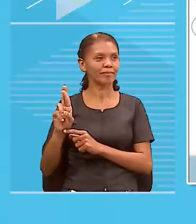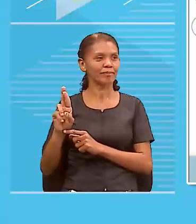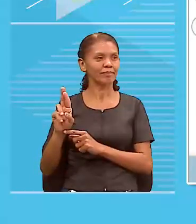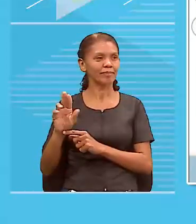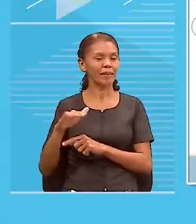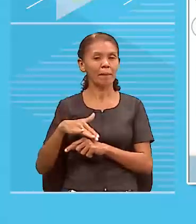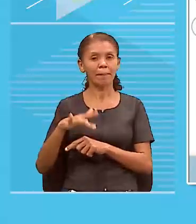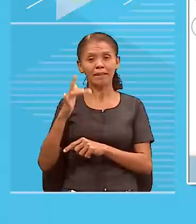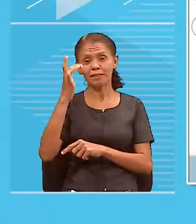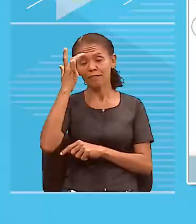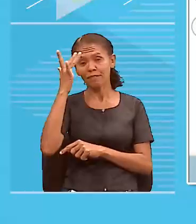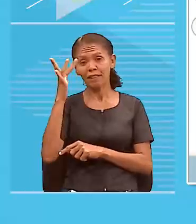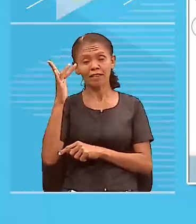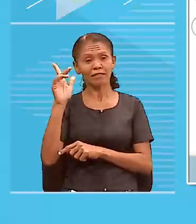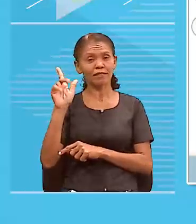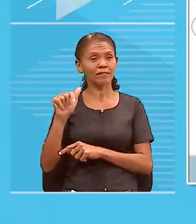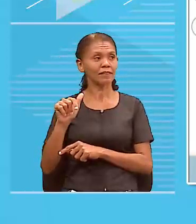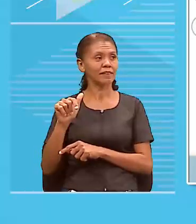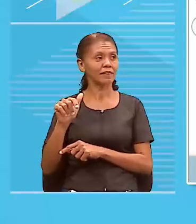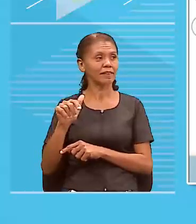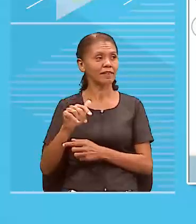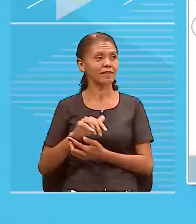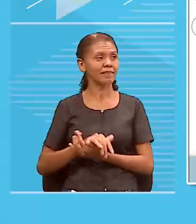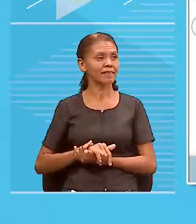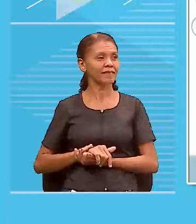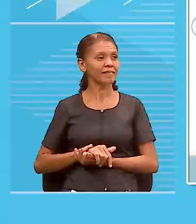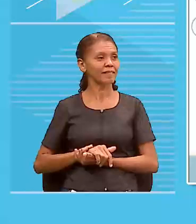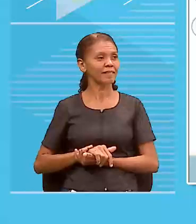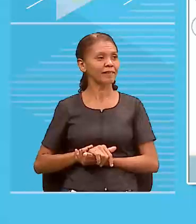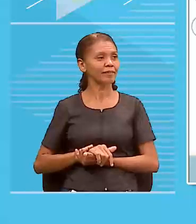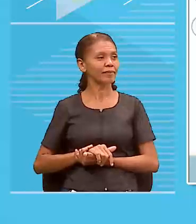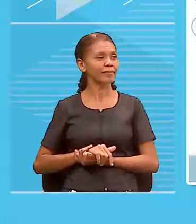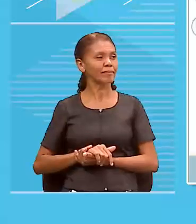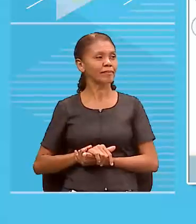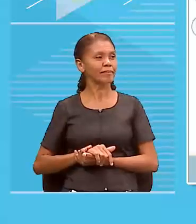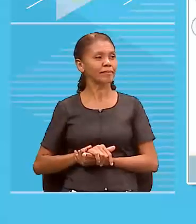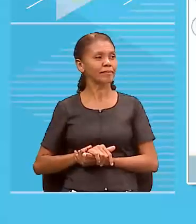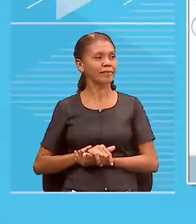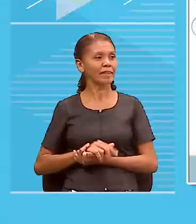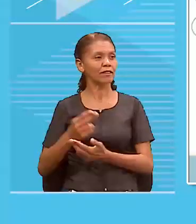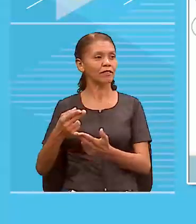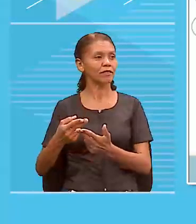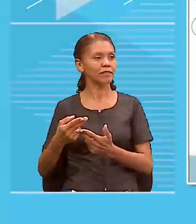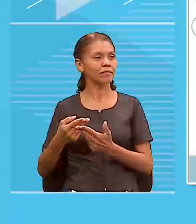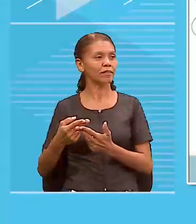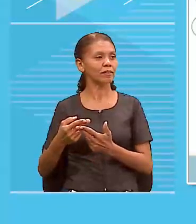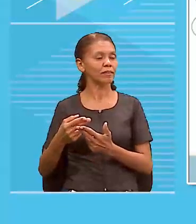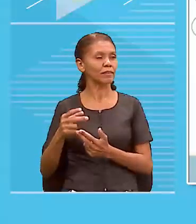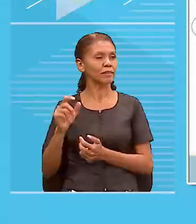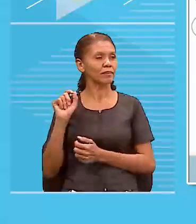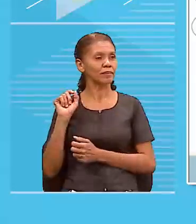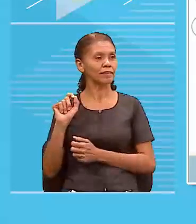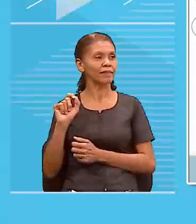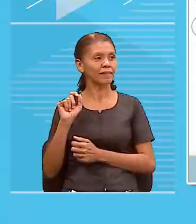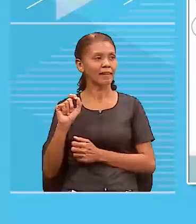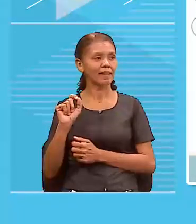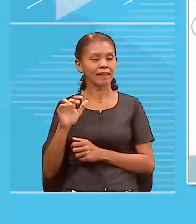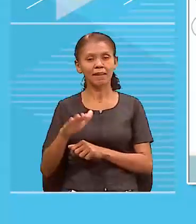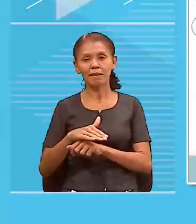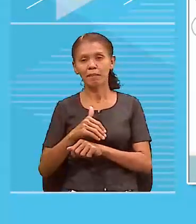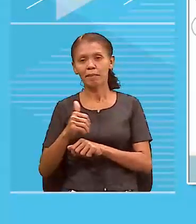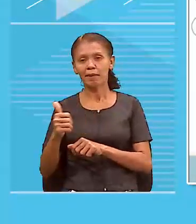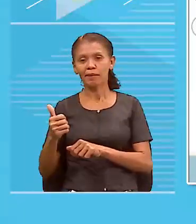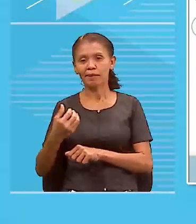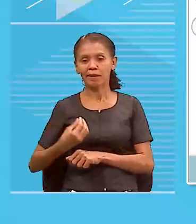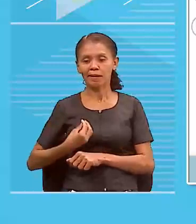mais produtiva e aí ele pegou numa linha de entender de entendimento que facilita a vida das pessoas